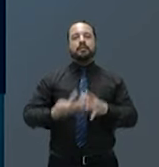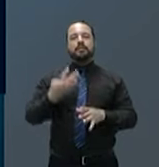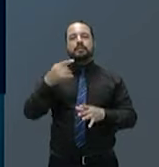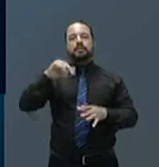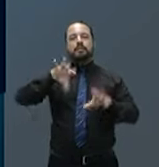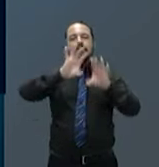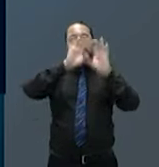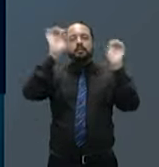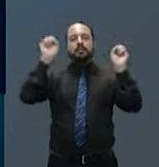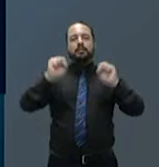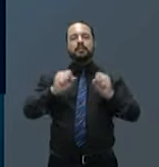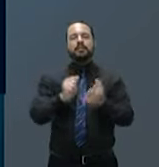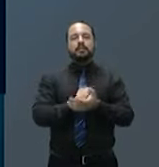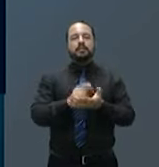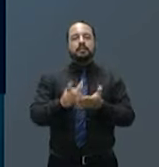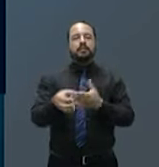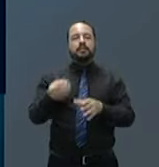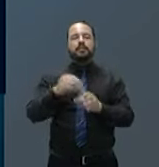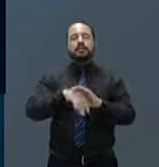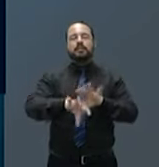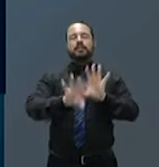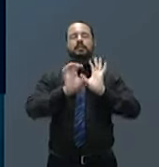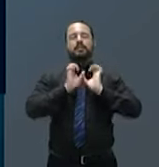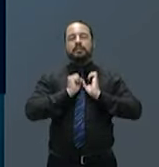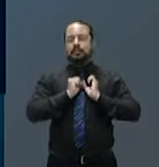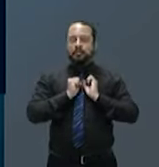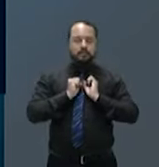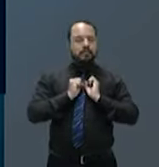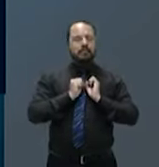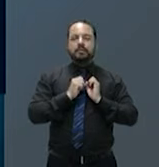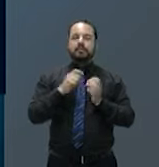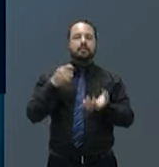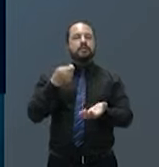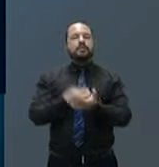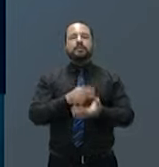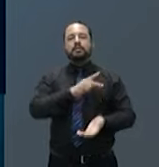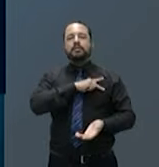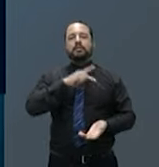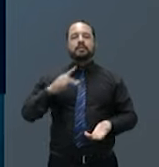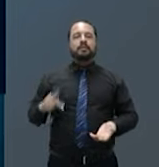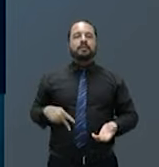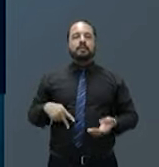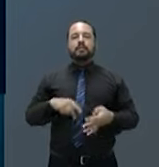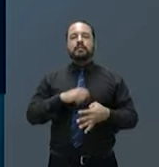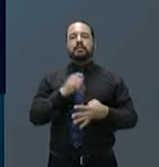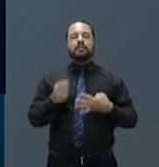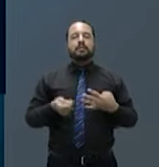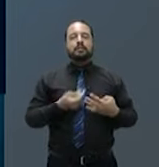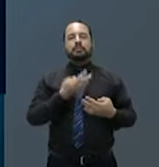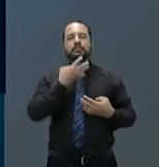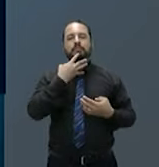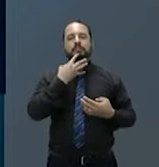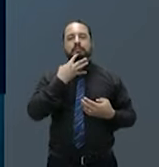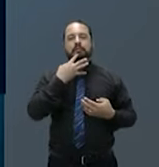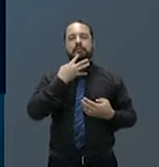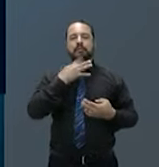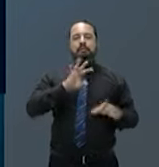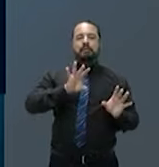provimento ou agravo interno interposto contra a decisão da presidência que não conheceu do recurso especial